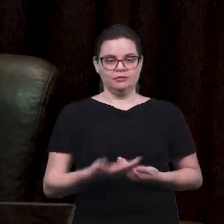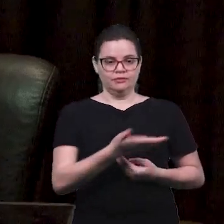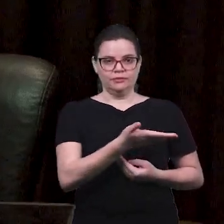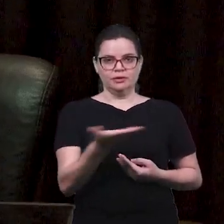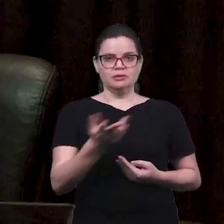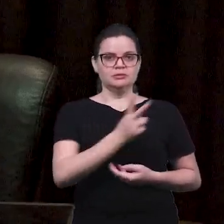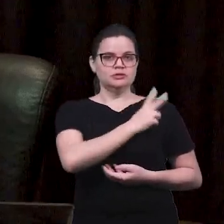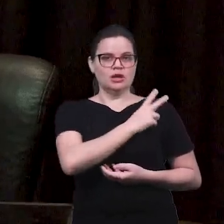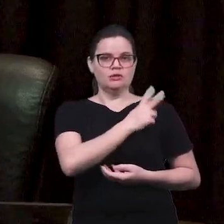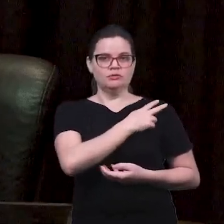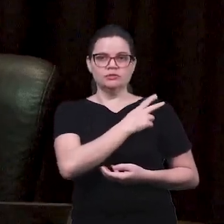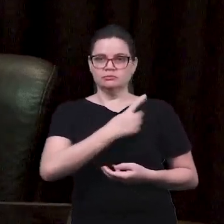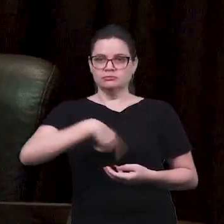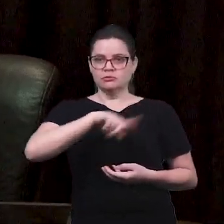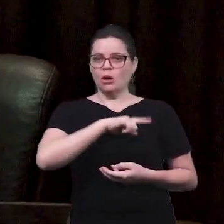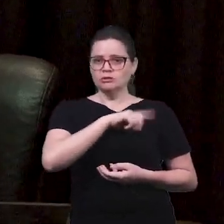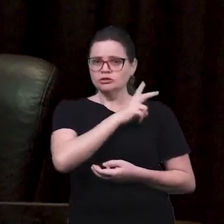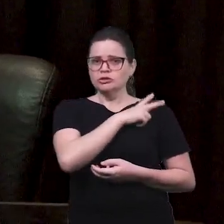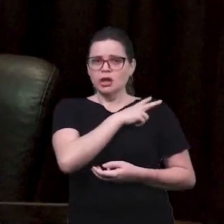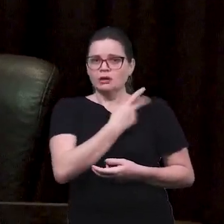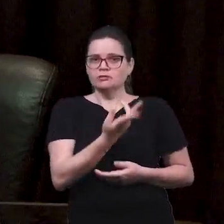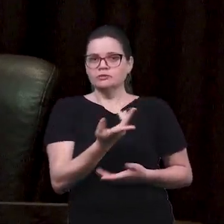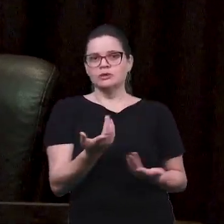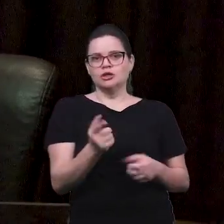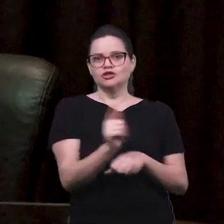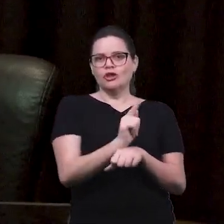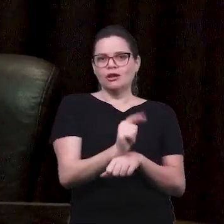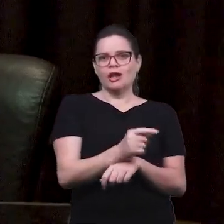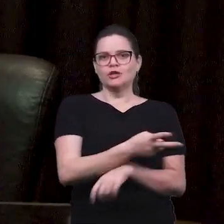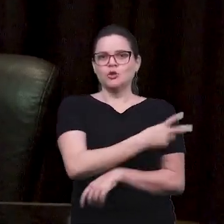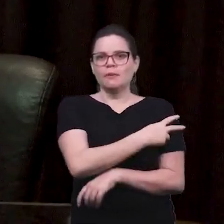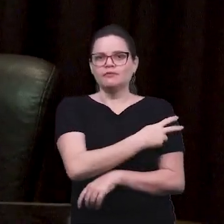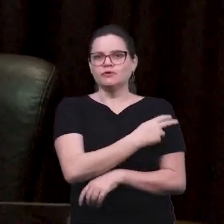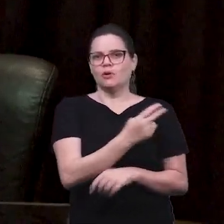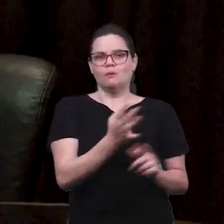aos nossos chefes, né? O gerente, supervisor.